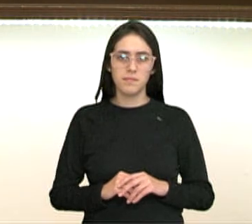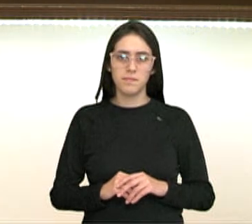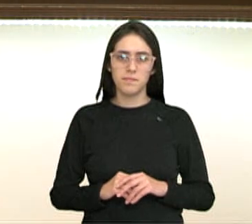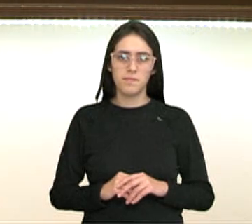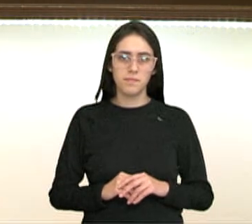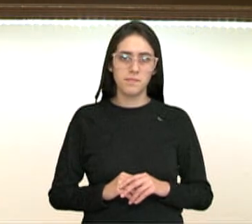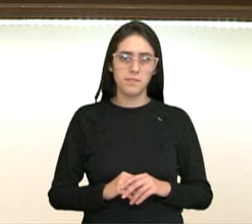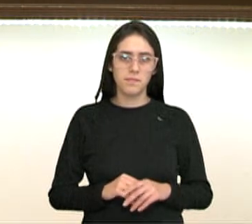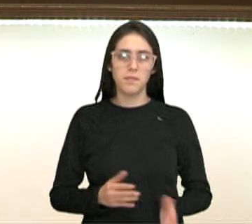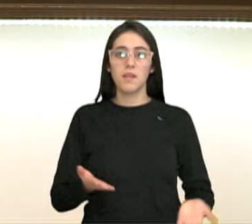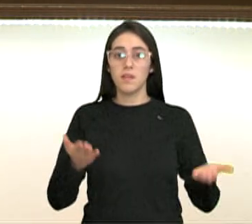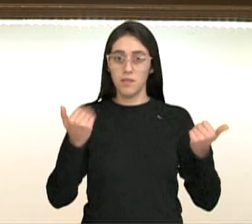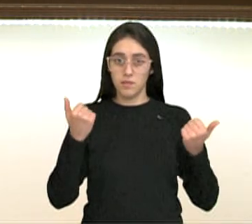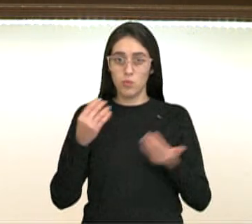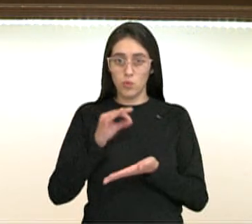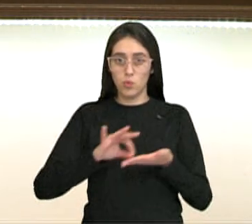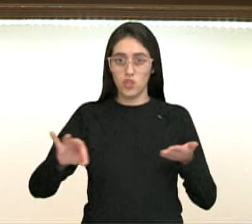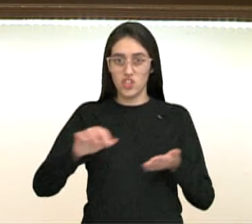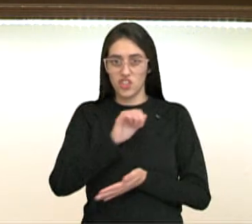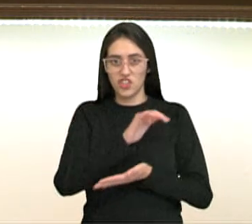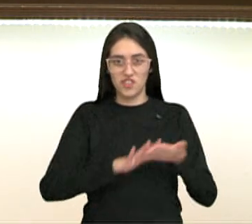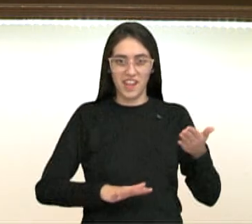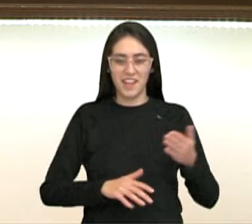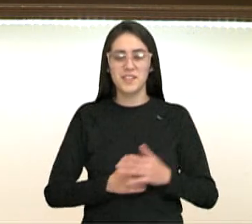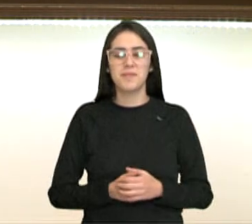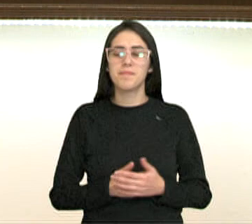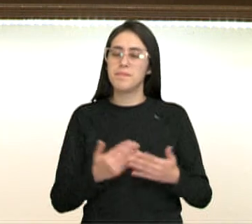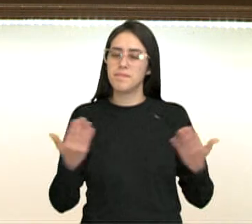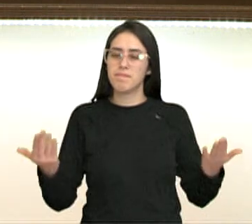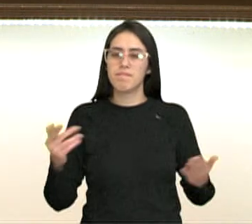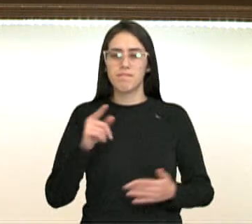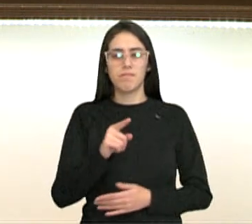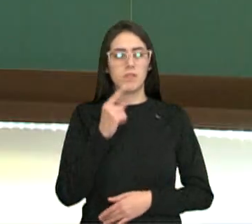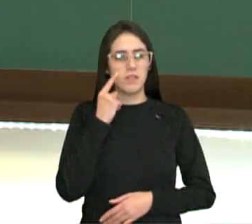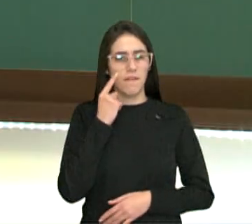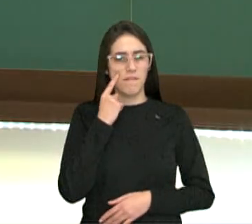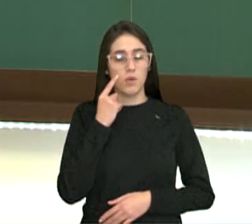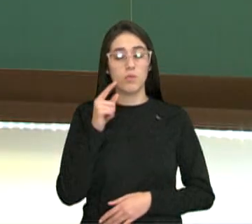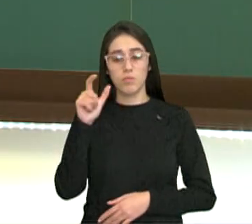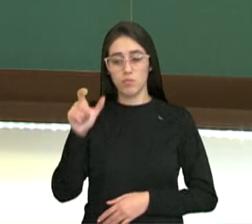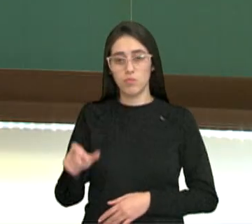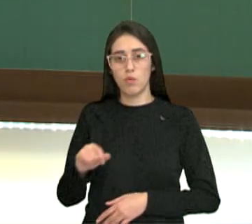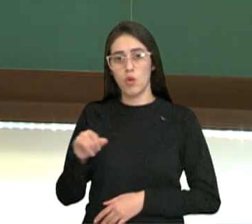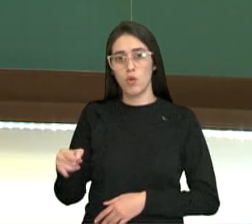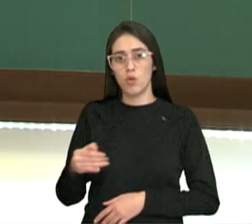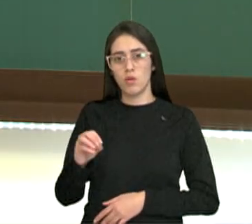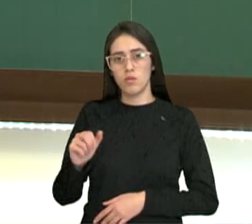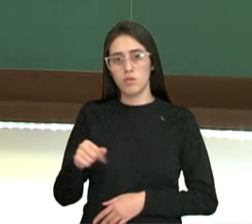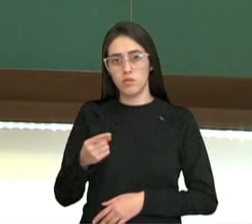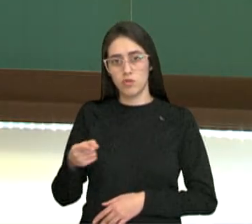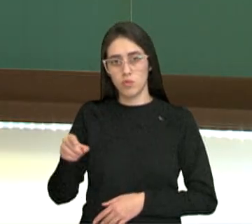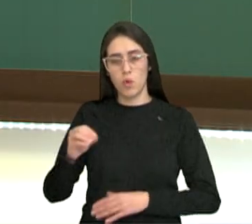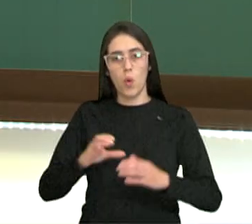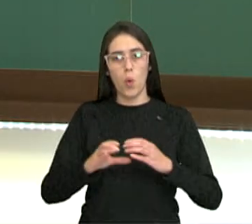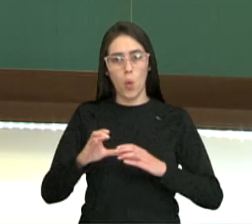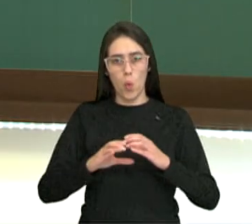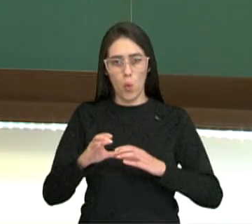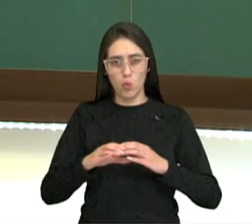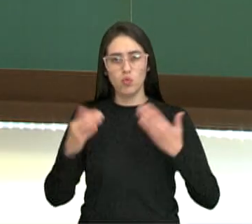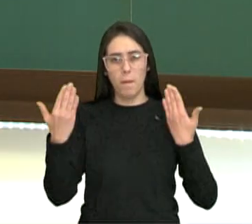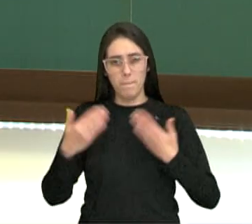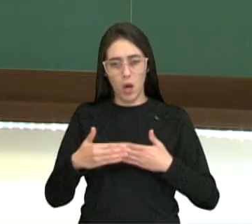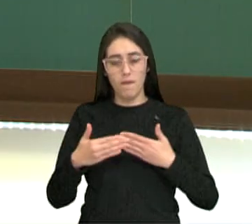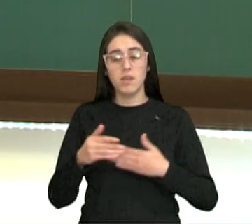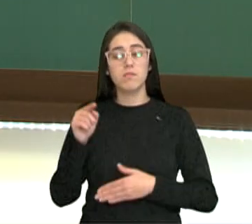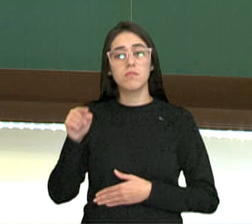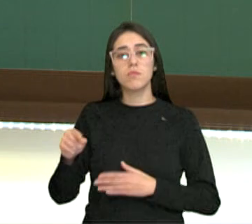Vamos lá, vamos corrigir o nosso exercício. Então, vocês viram que o João, ele prestou um concurso público e